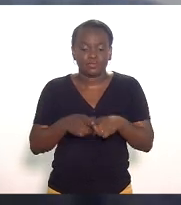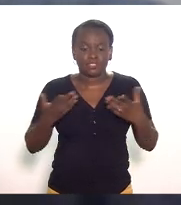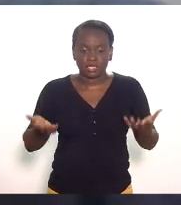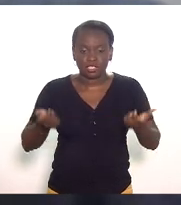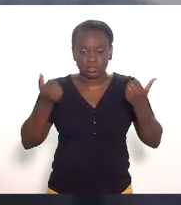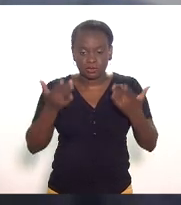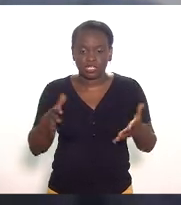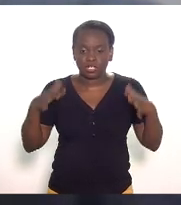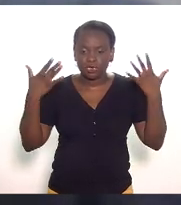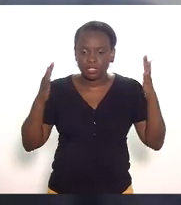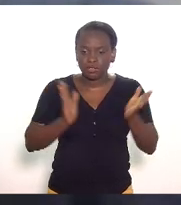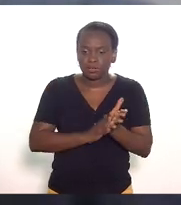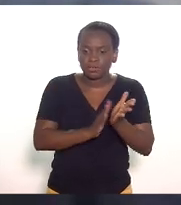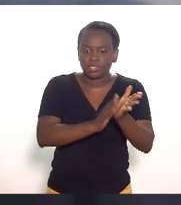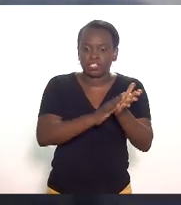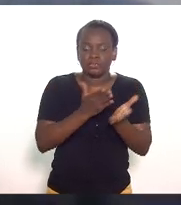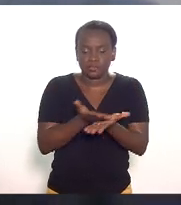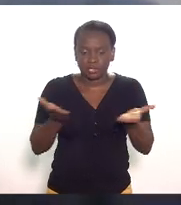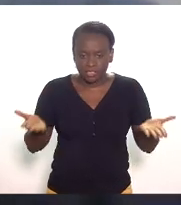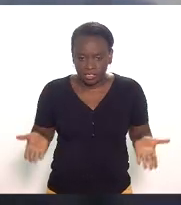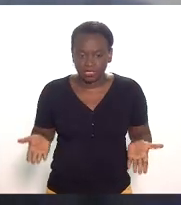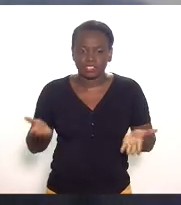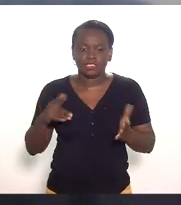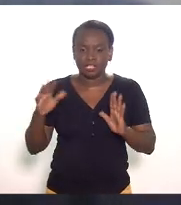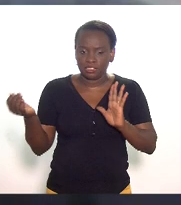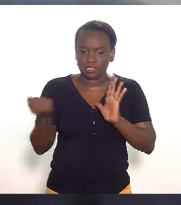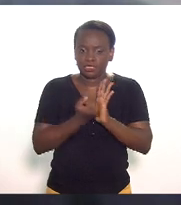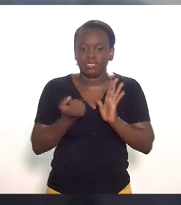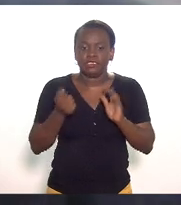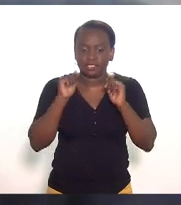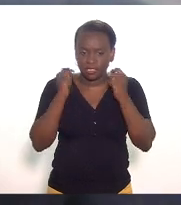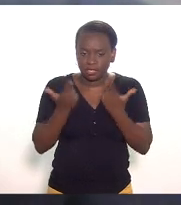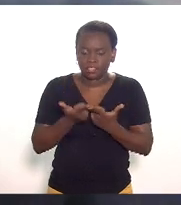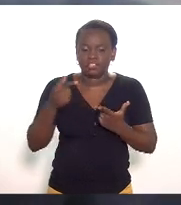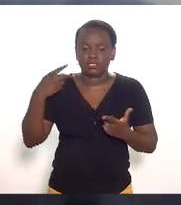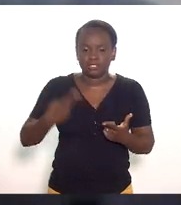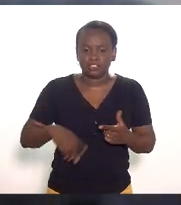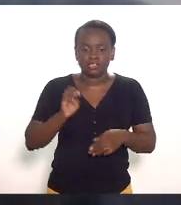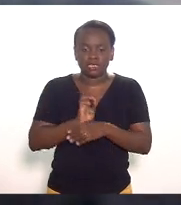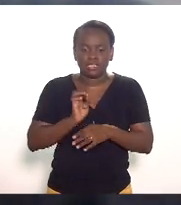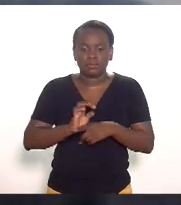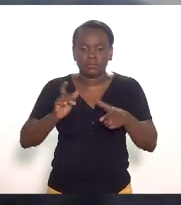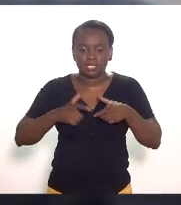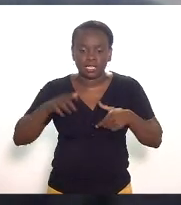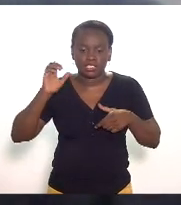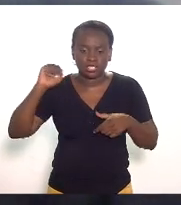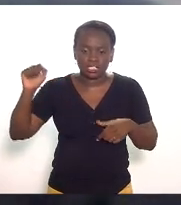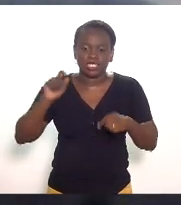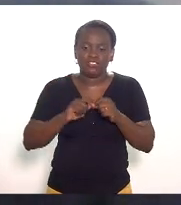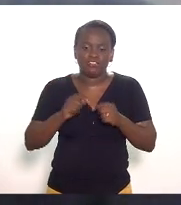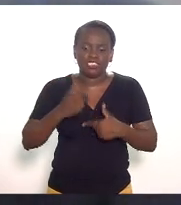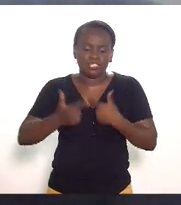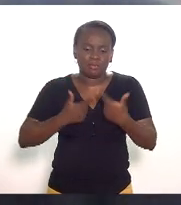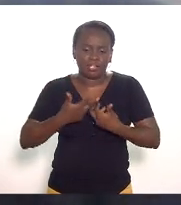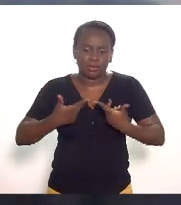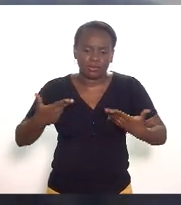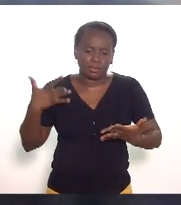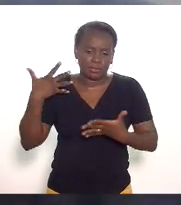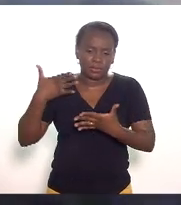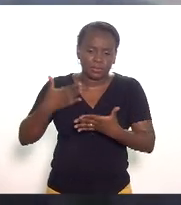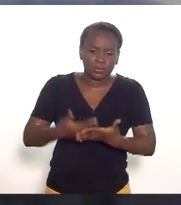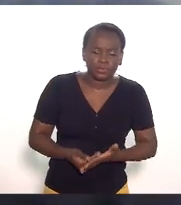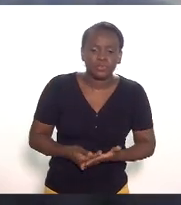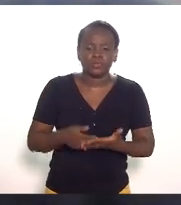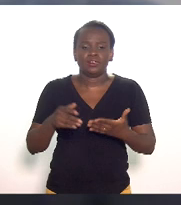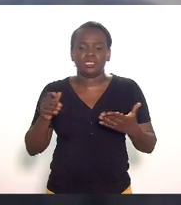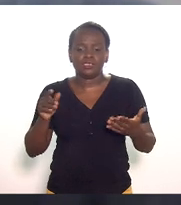essa homenagem, prestar essa homenagem ao Fernando, deixar registrado na Assembleia do Estado uma medalha Tiradentes por tudo que ele fez, a relação que ele tinha com os